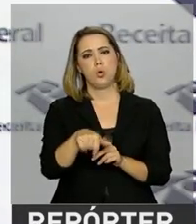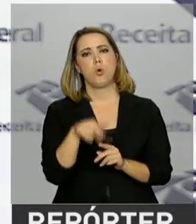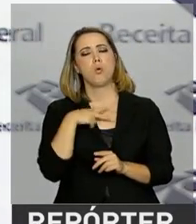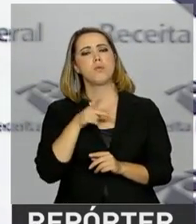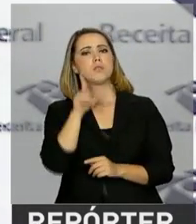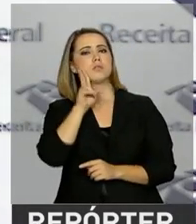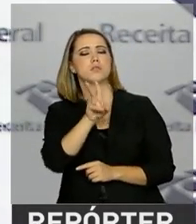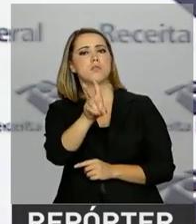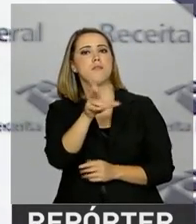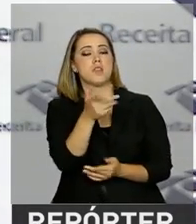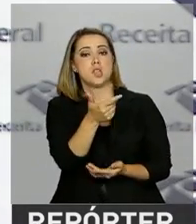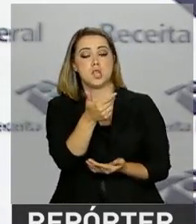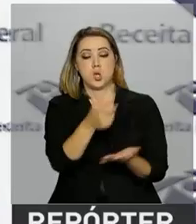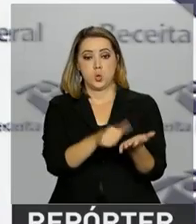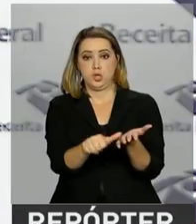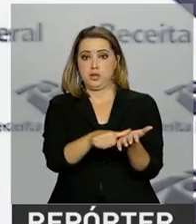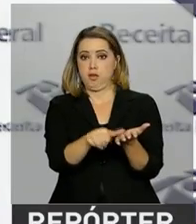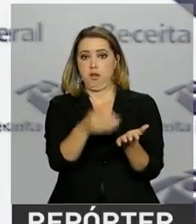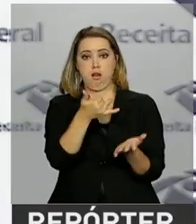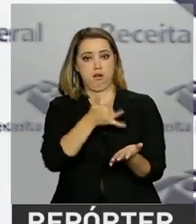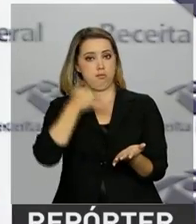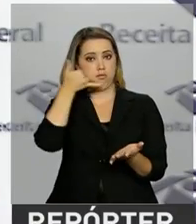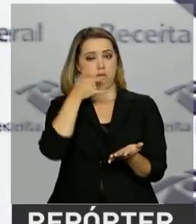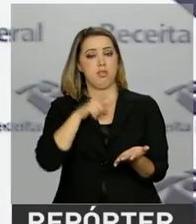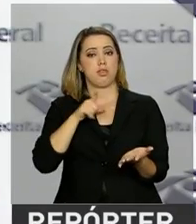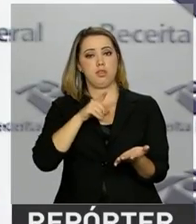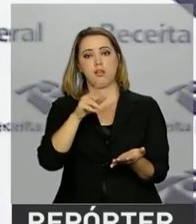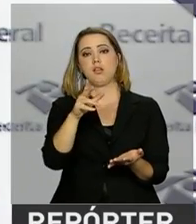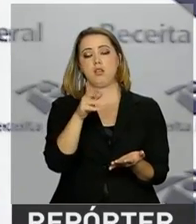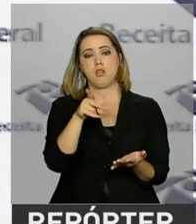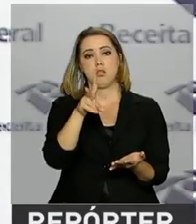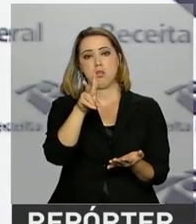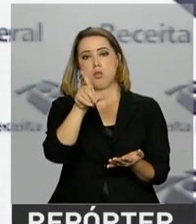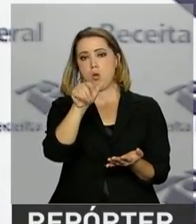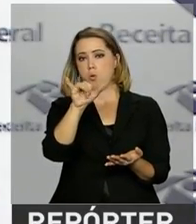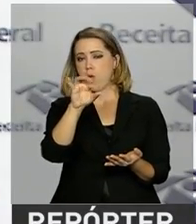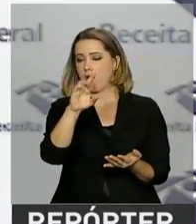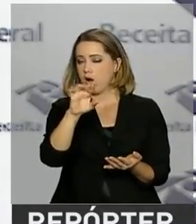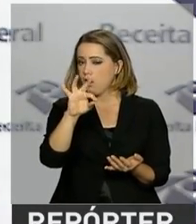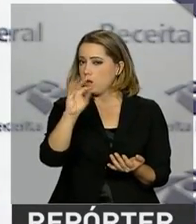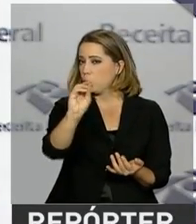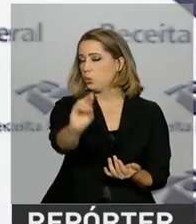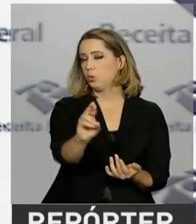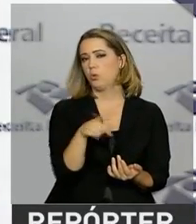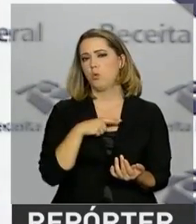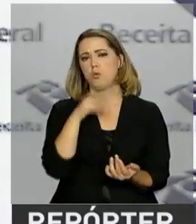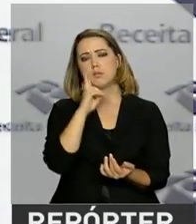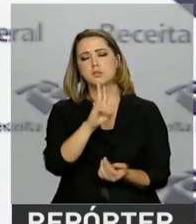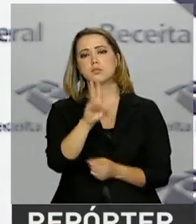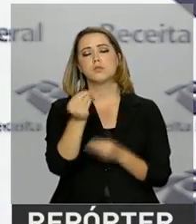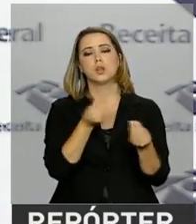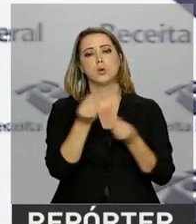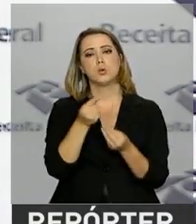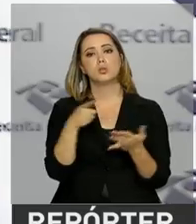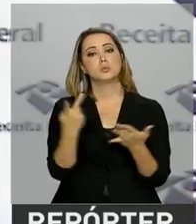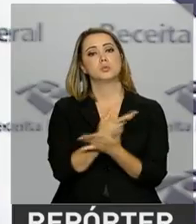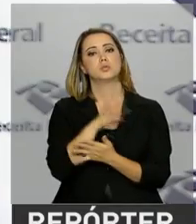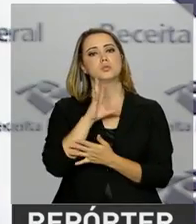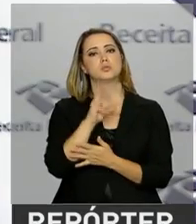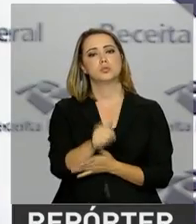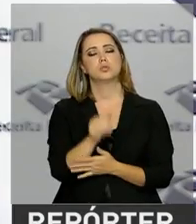disponível nos smartphones em maioria dos celulares eles permitem que você faça a leitura desse de verificar